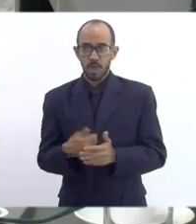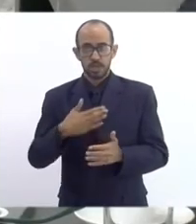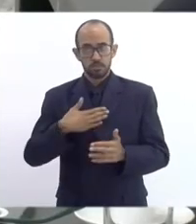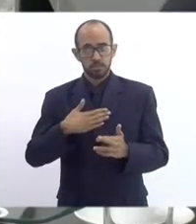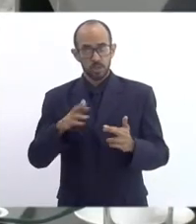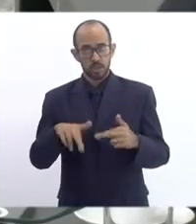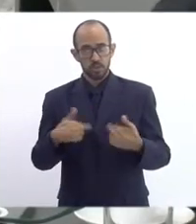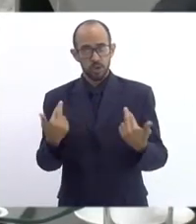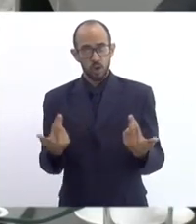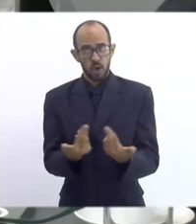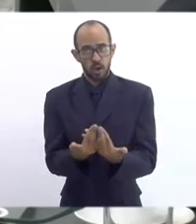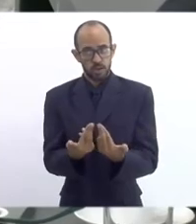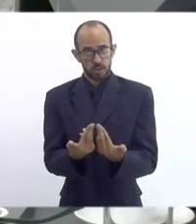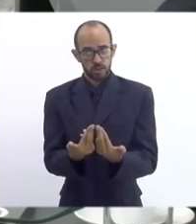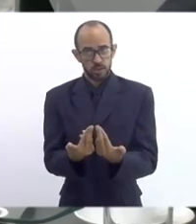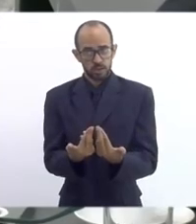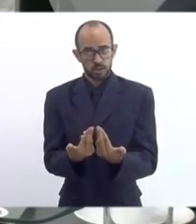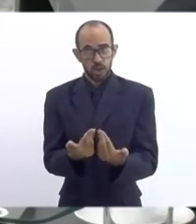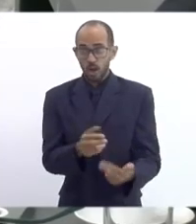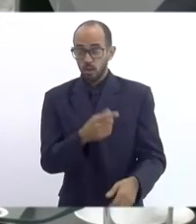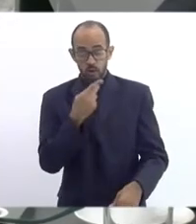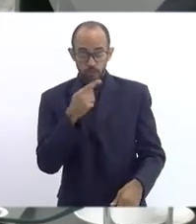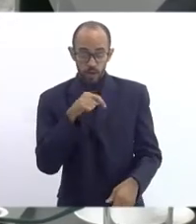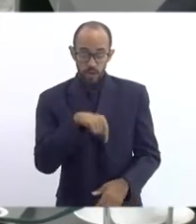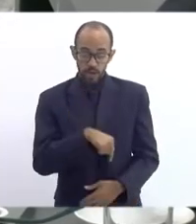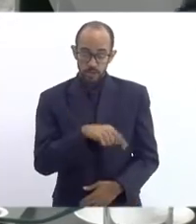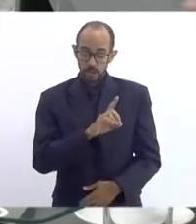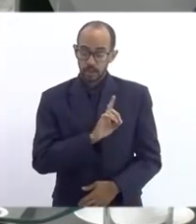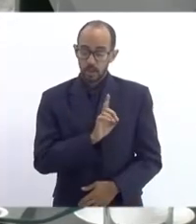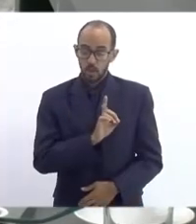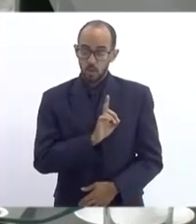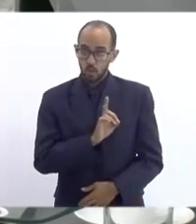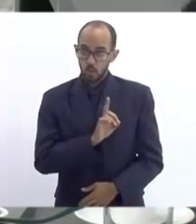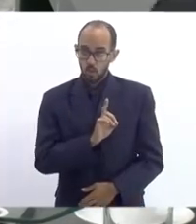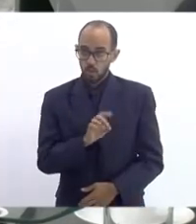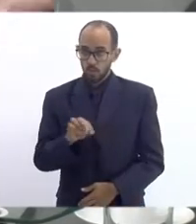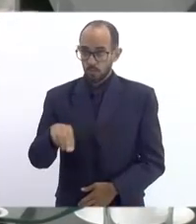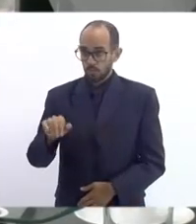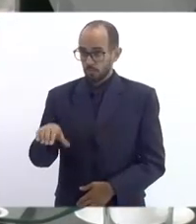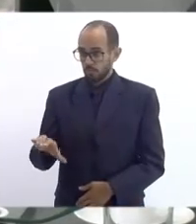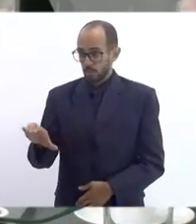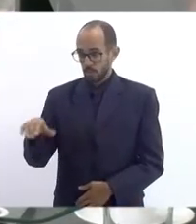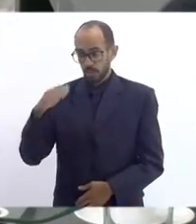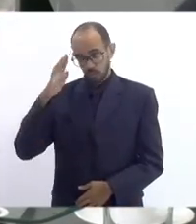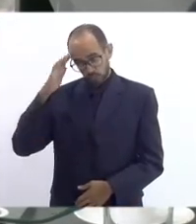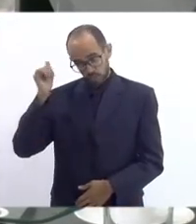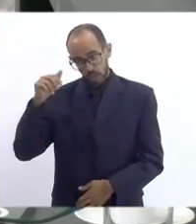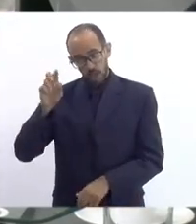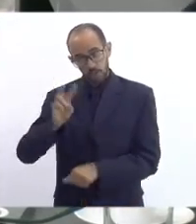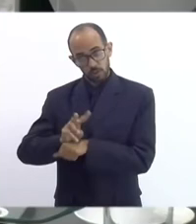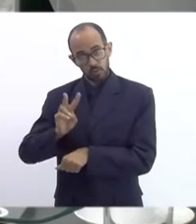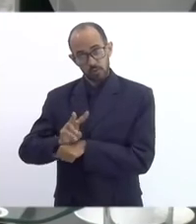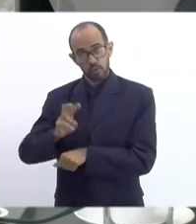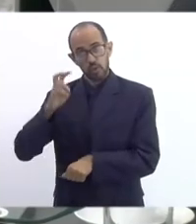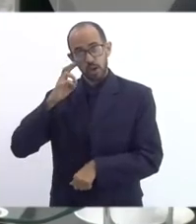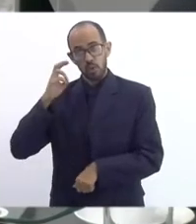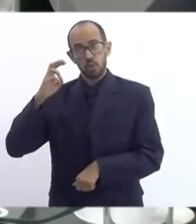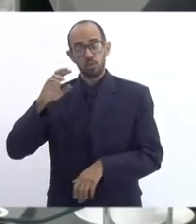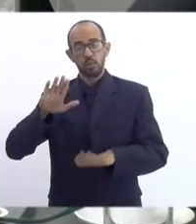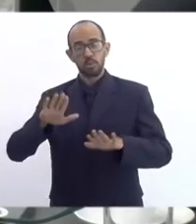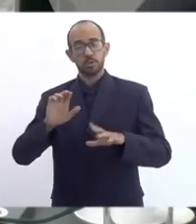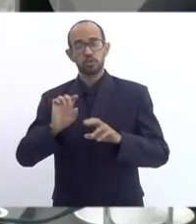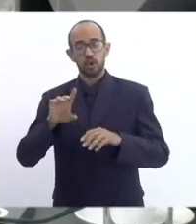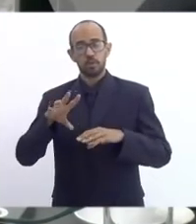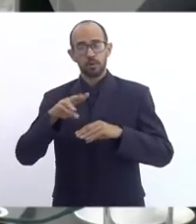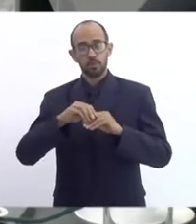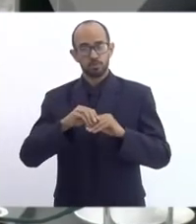Todos os pareceres vêm por isso. Não estou dizendo que foi a comissão, não, muito ao contrário. Sei que o deputado Mink, por exemplo, é um grande defensor da cultura. Mas só para deixar um adendo,